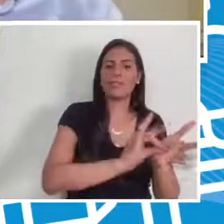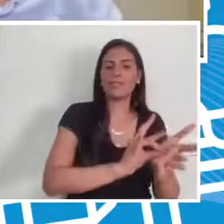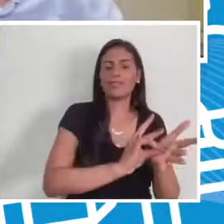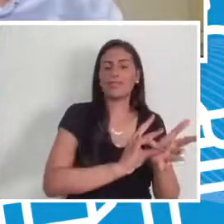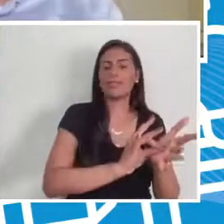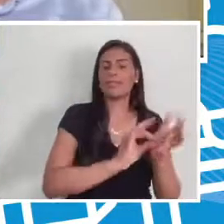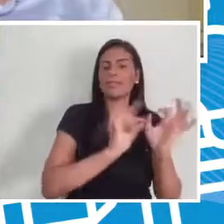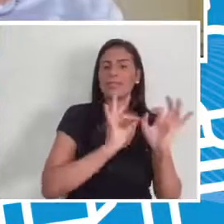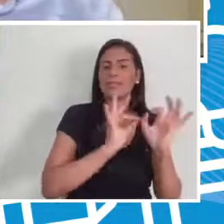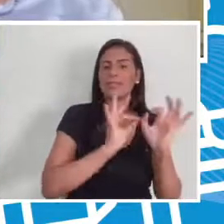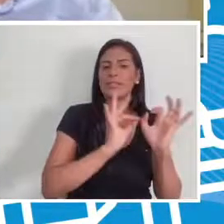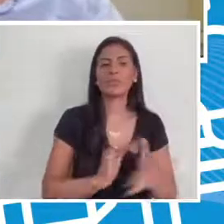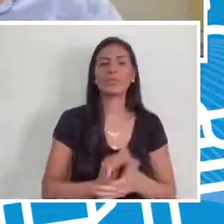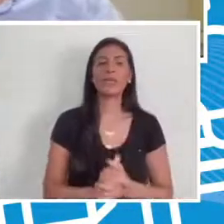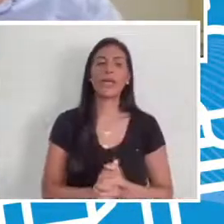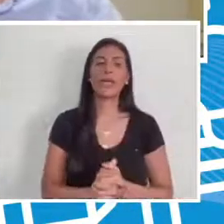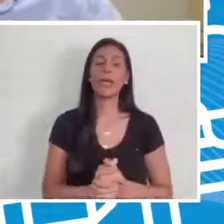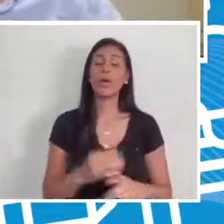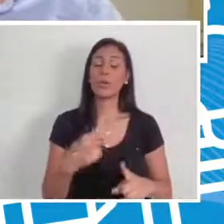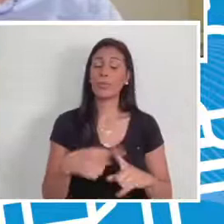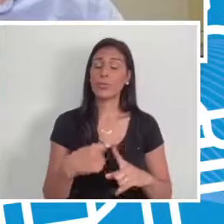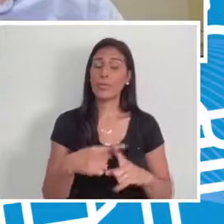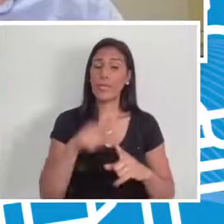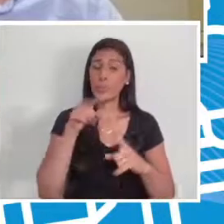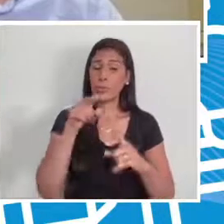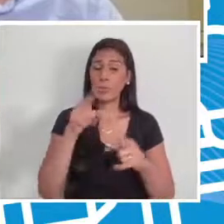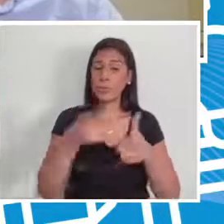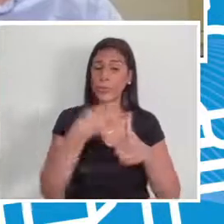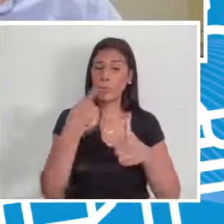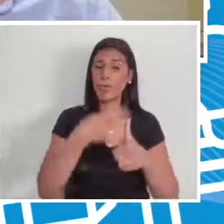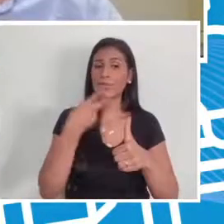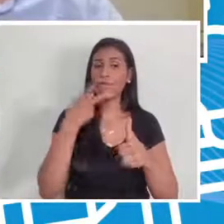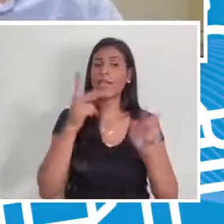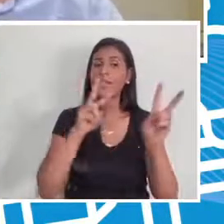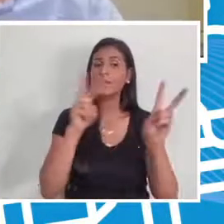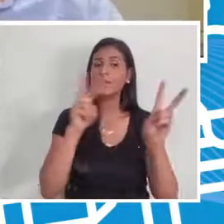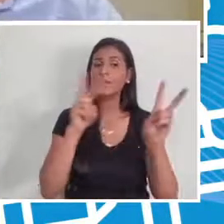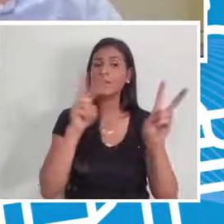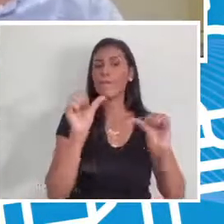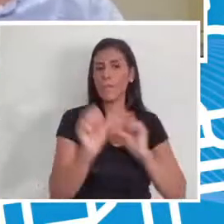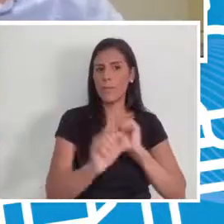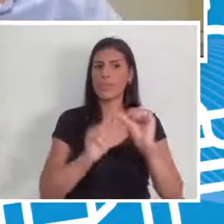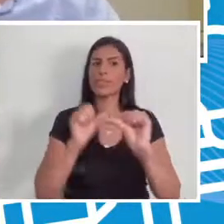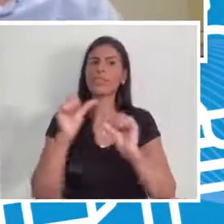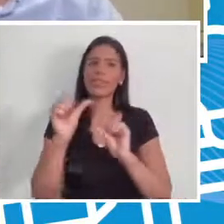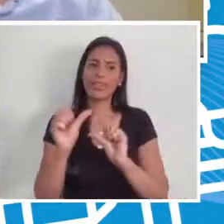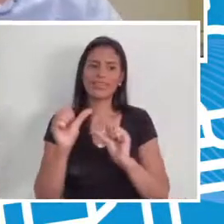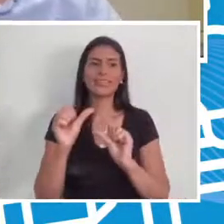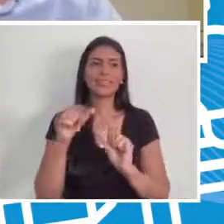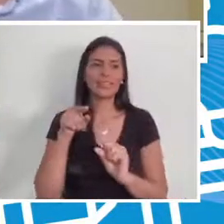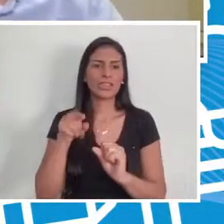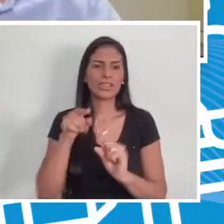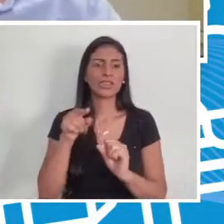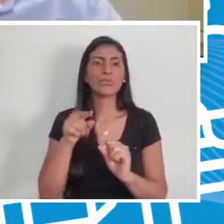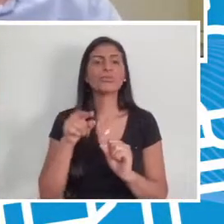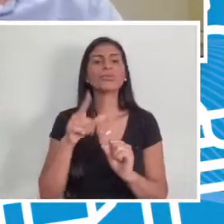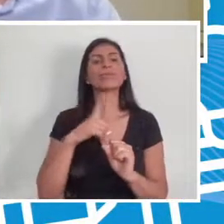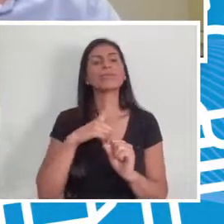primeiro da mudança dessas questões, desse tipo de coisa, mas que isso implica formação e que isso implica uma